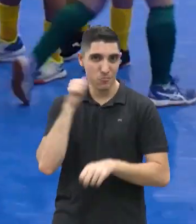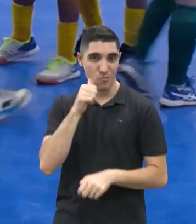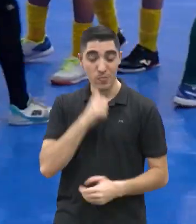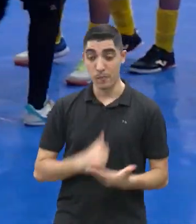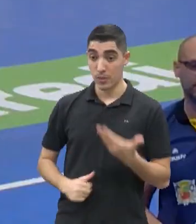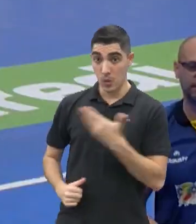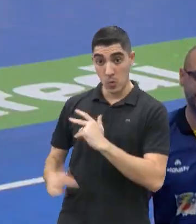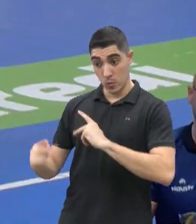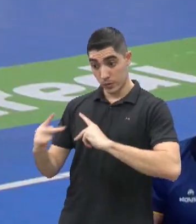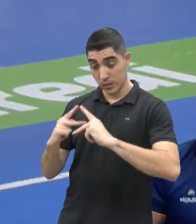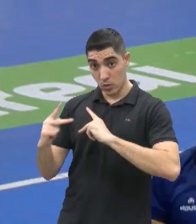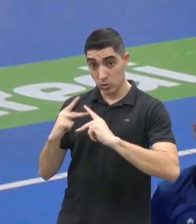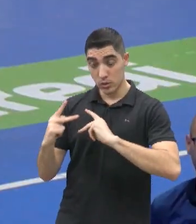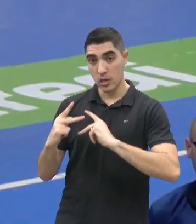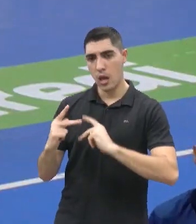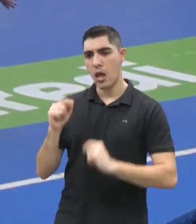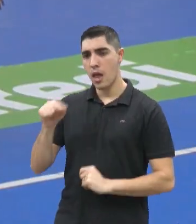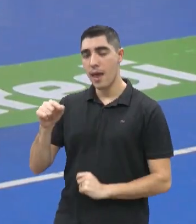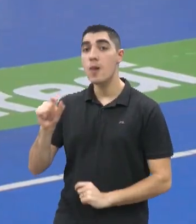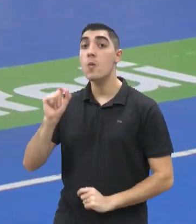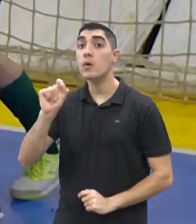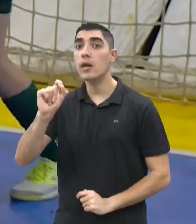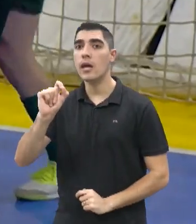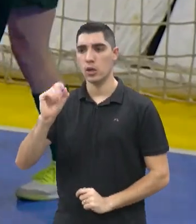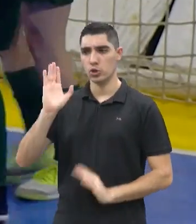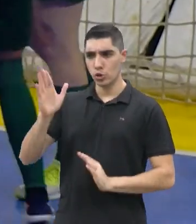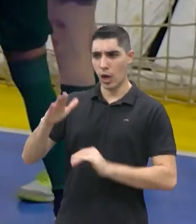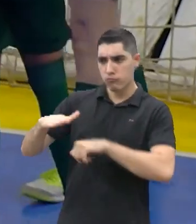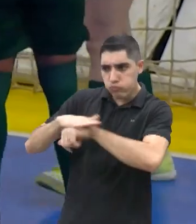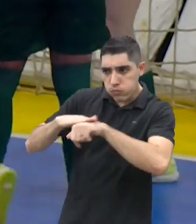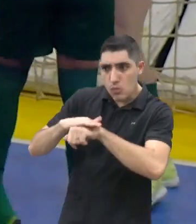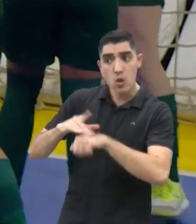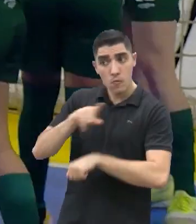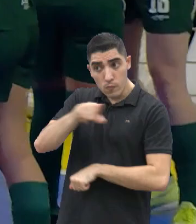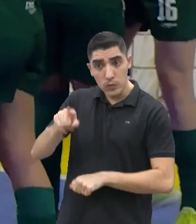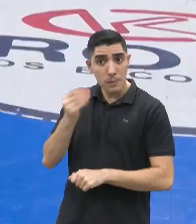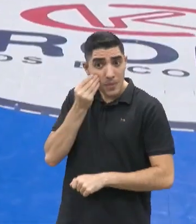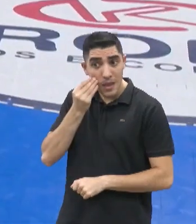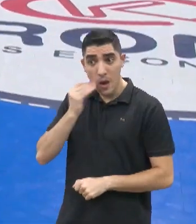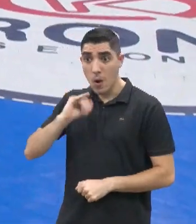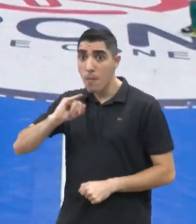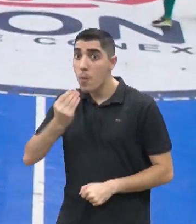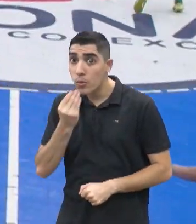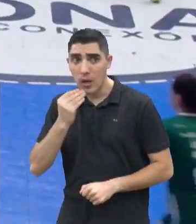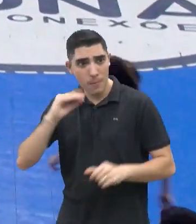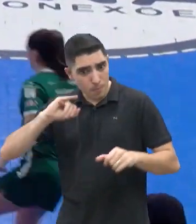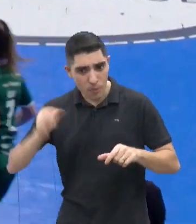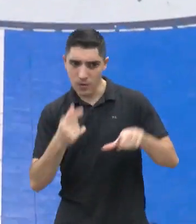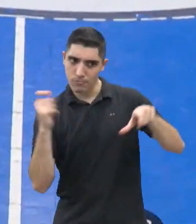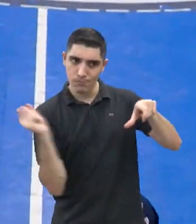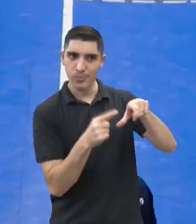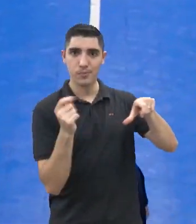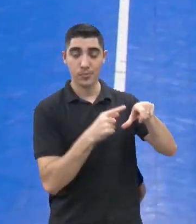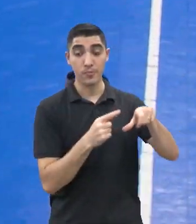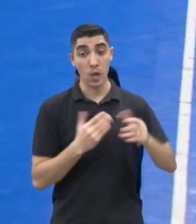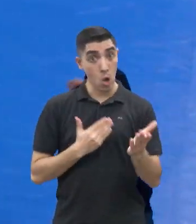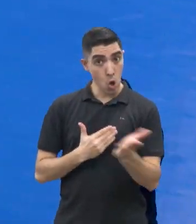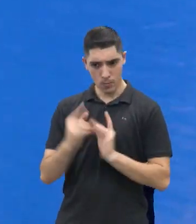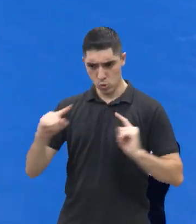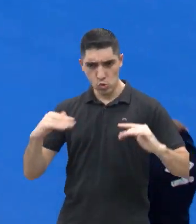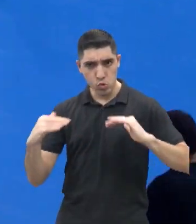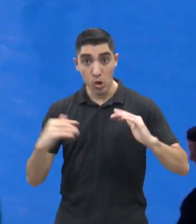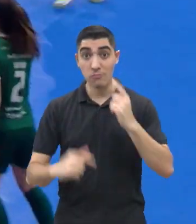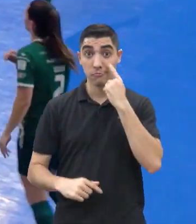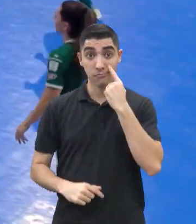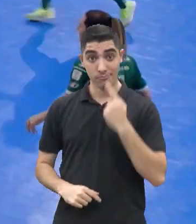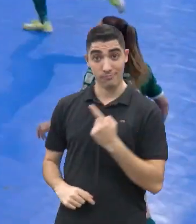era aproveitar todas as chances e converter em gols contra o FEMALE. Com a bola rolando, era possível ver que